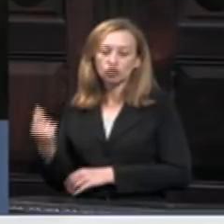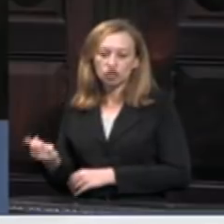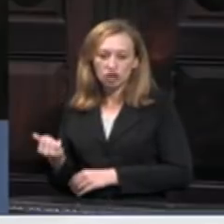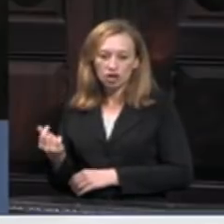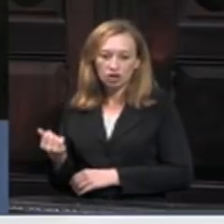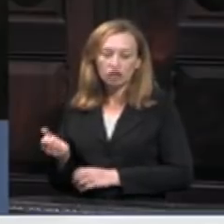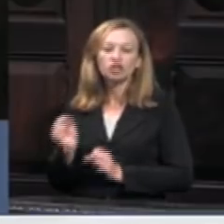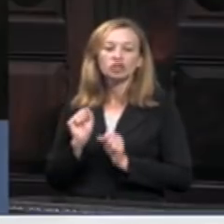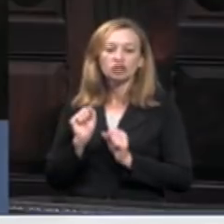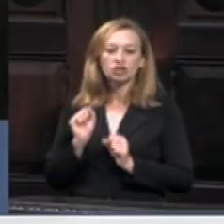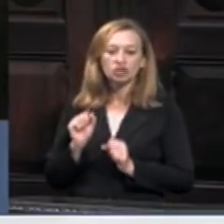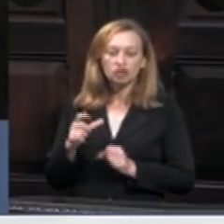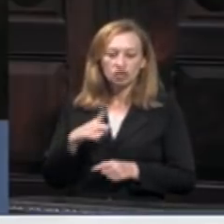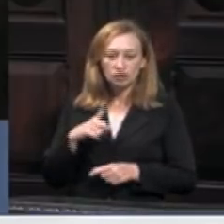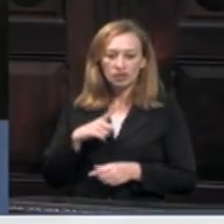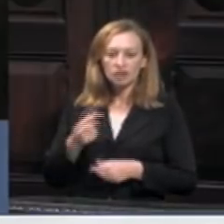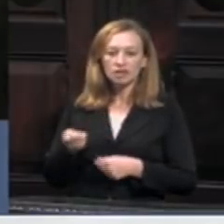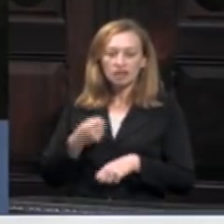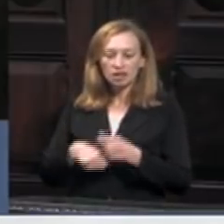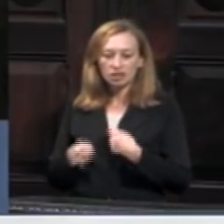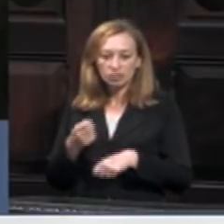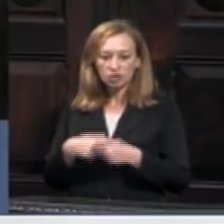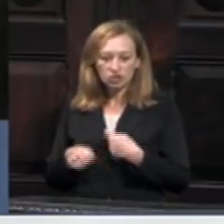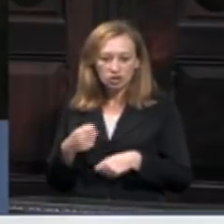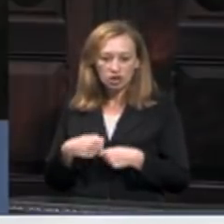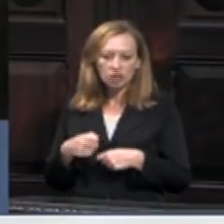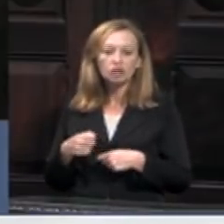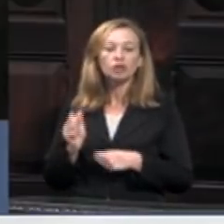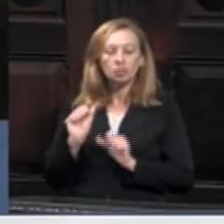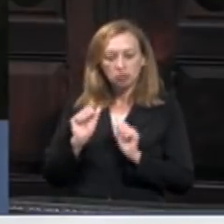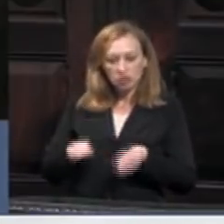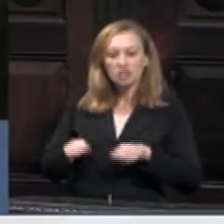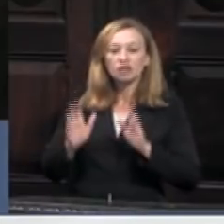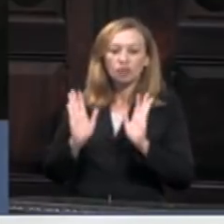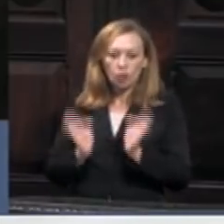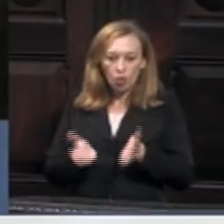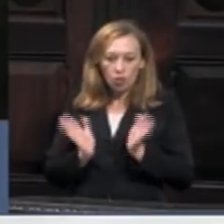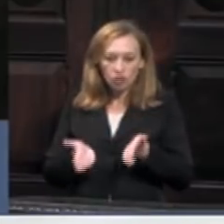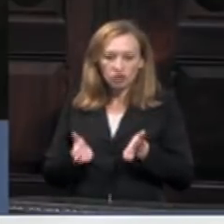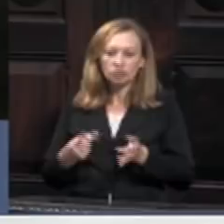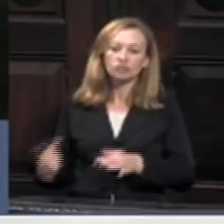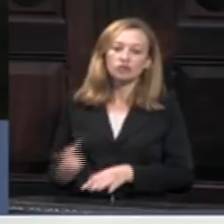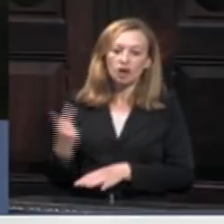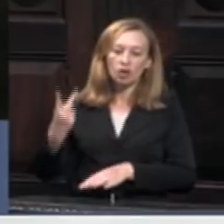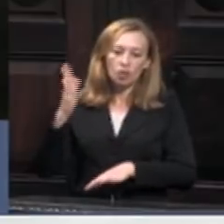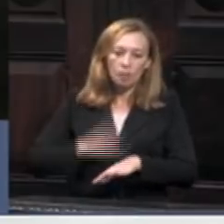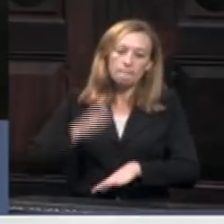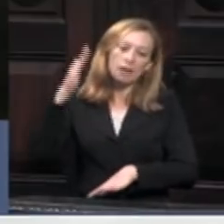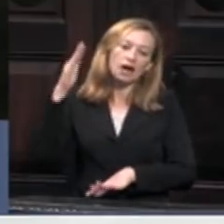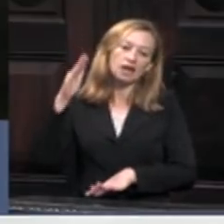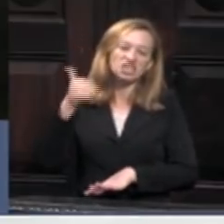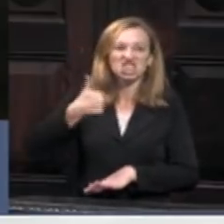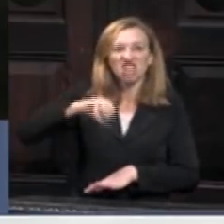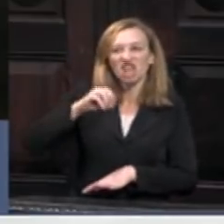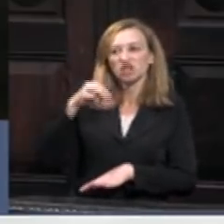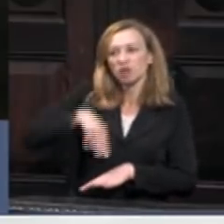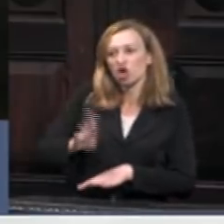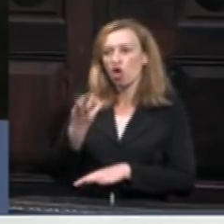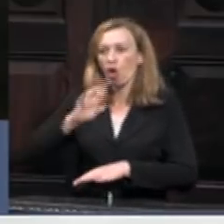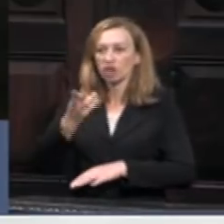sido capitalizado para esse fim, possivelmente hoje valeria uns R$10